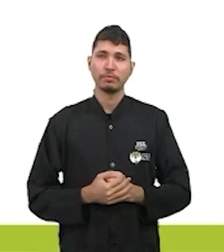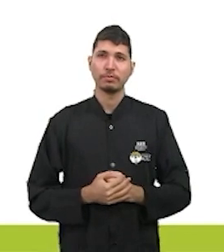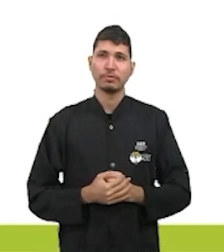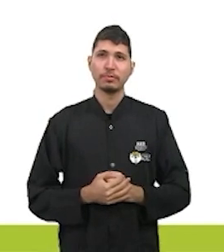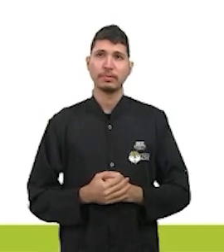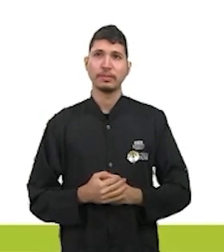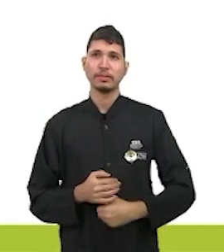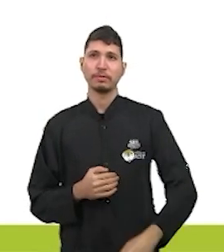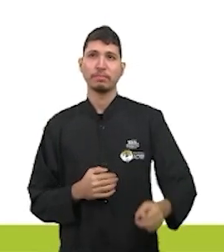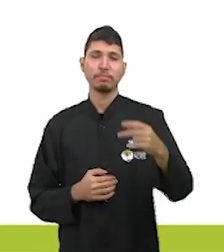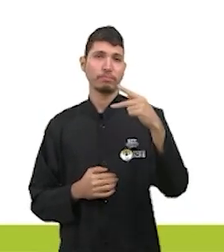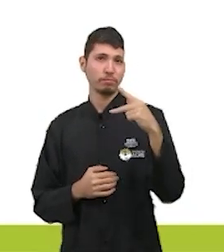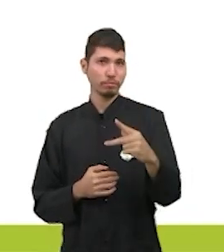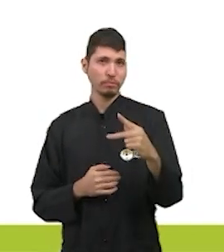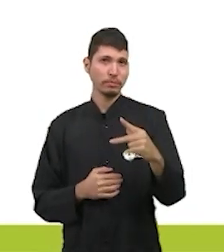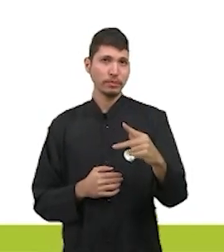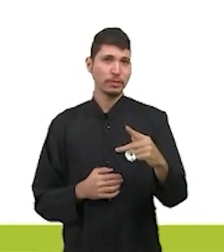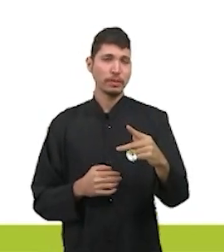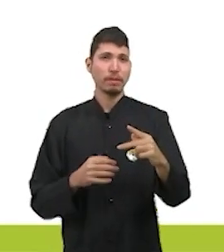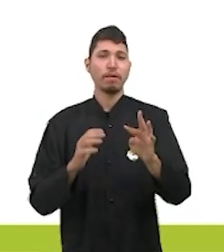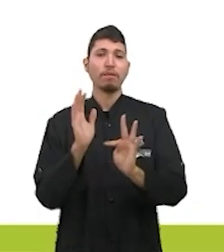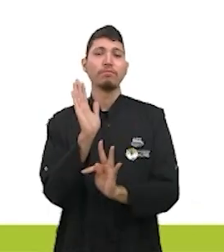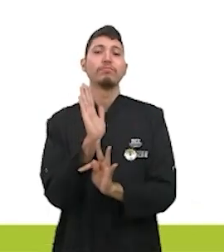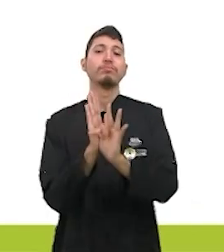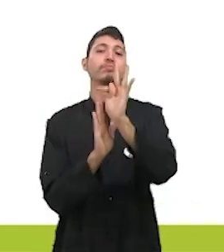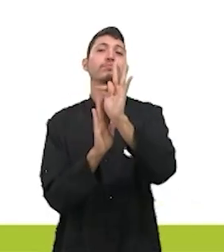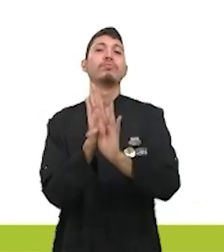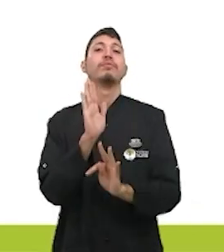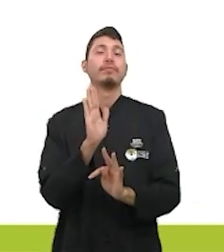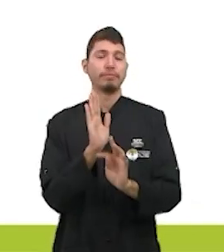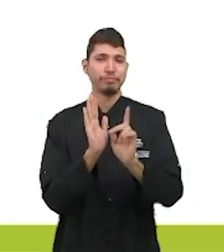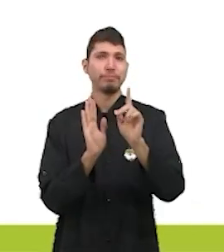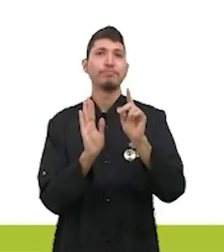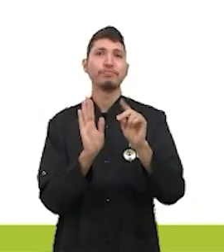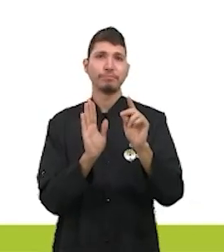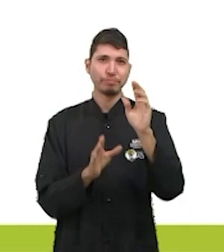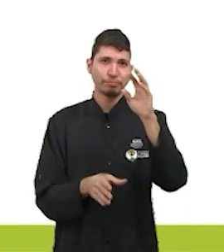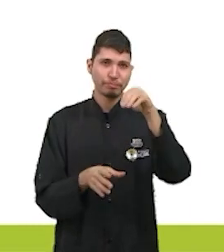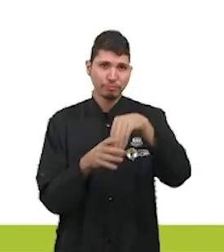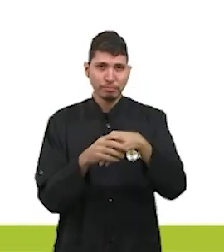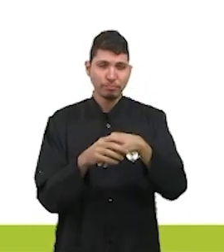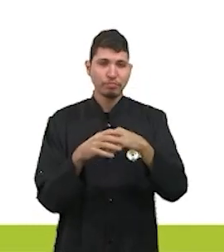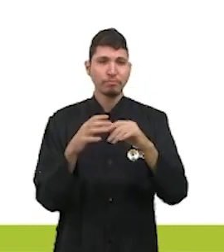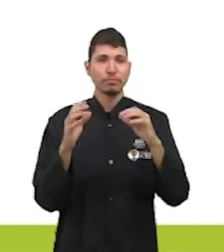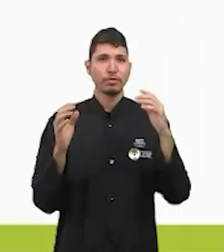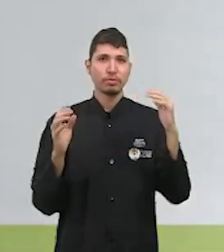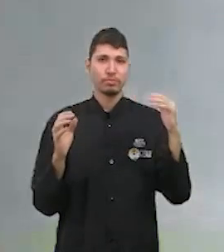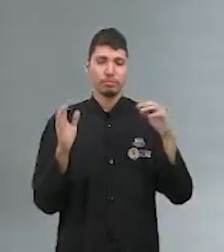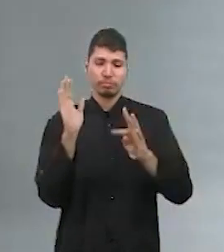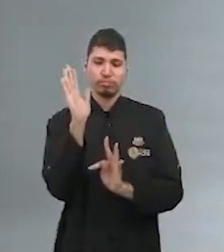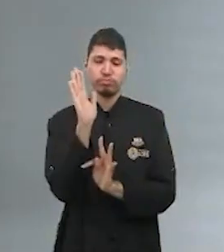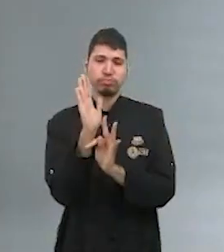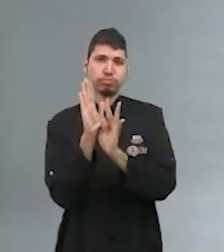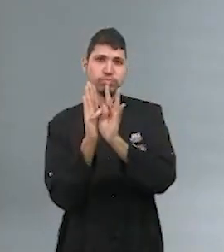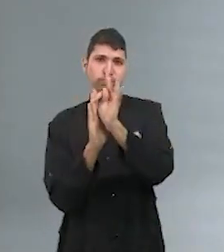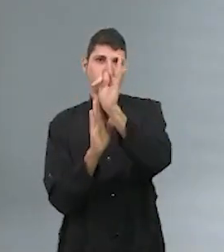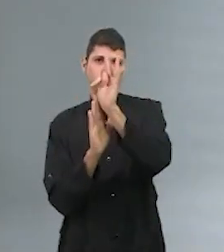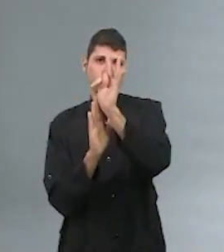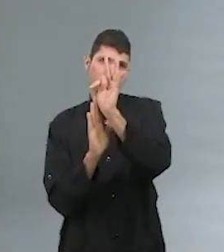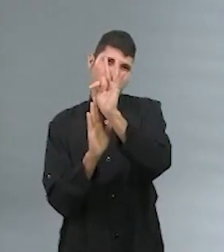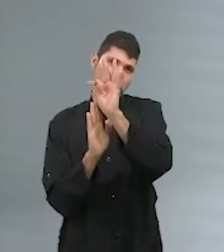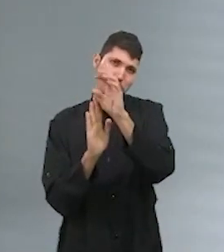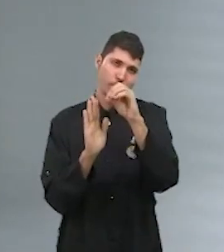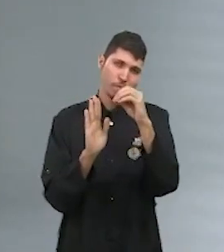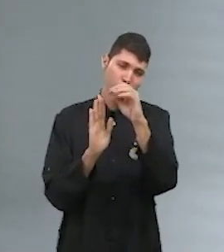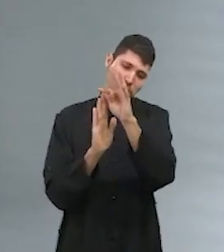é a resistividade térmica do material. Quanto esse material ele vai esquentar? Térmica porque tem a ver com o calor, né? Então, quanto